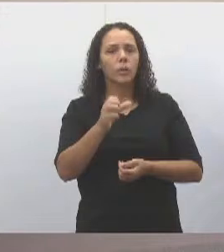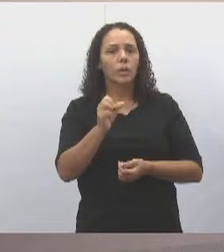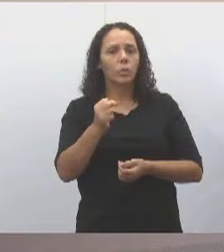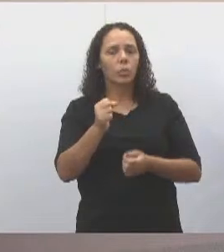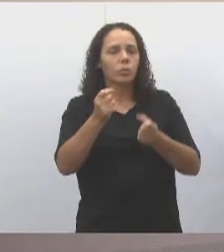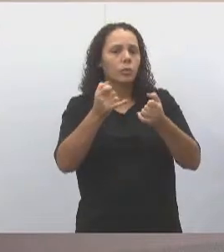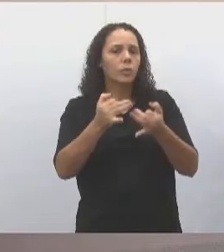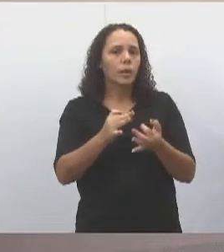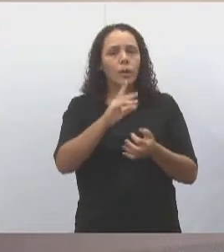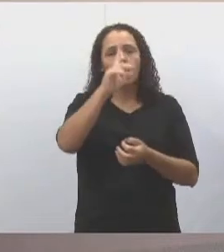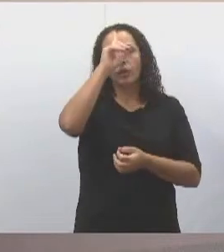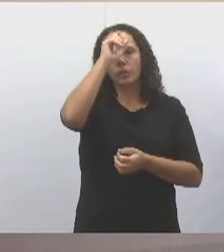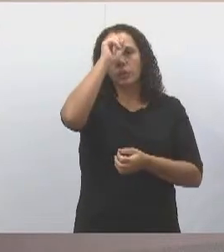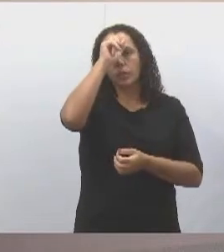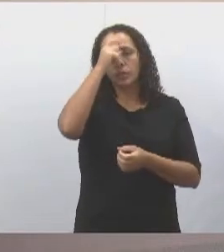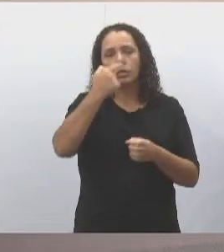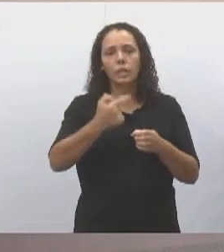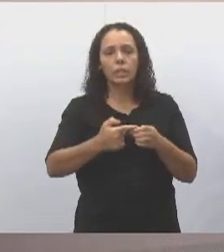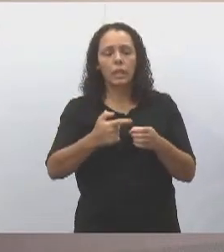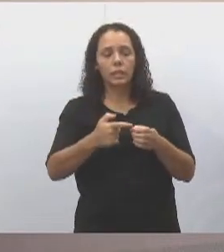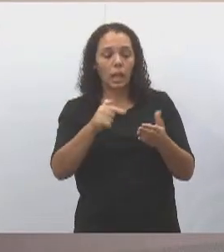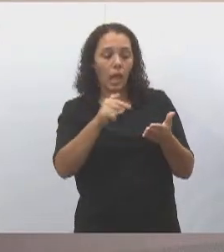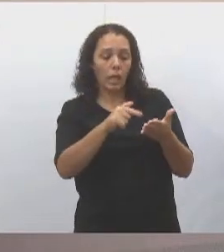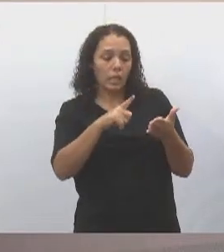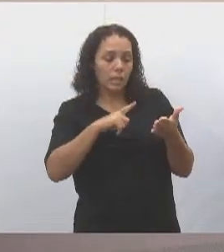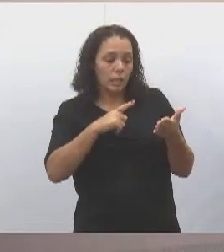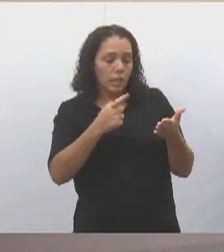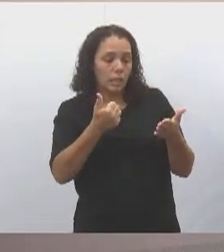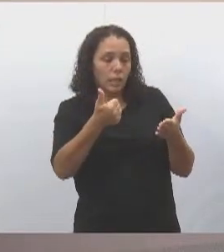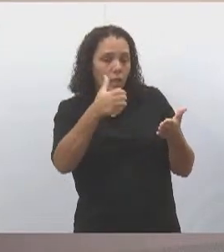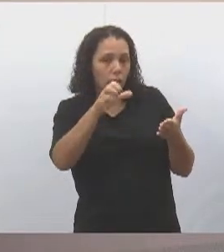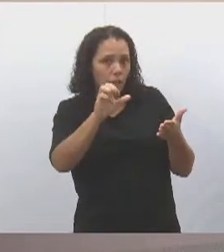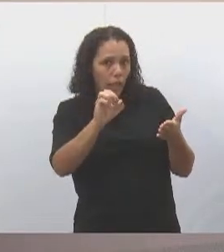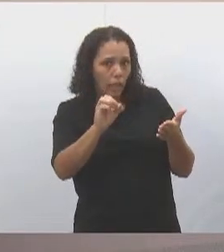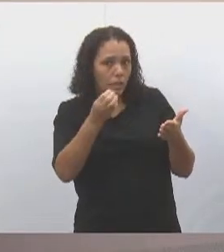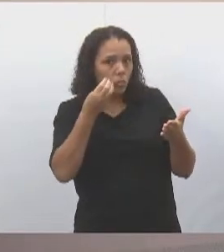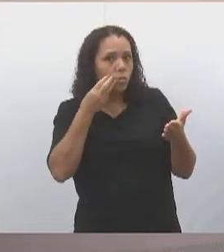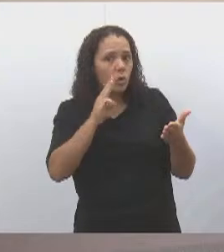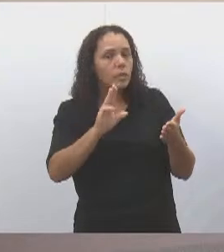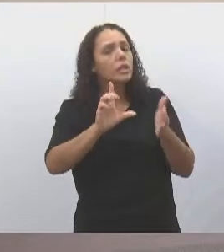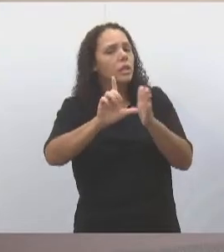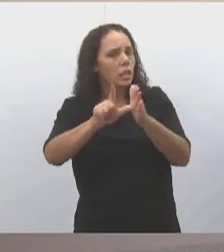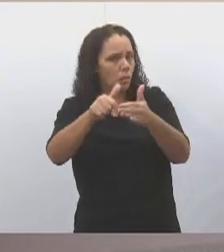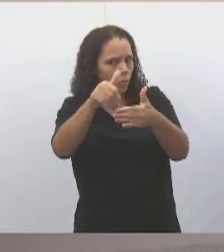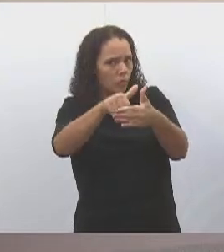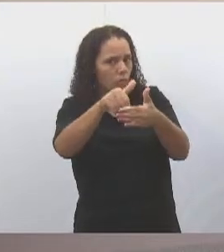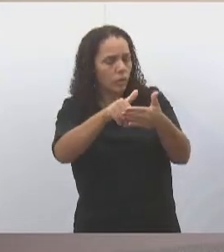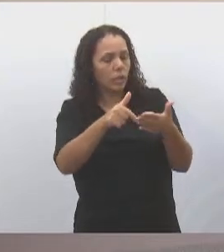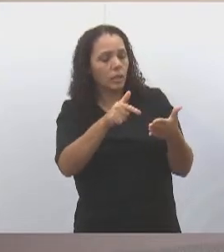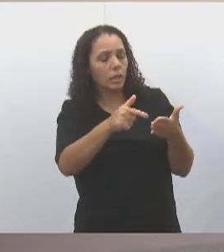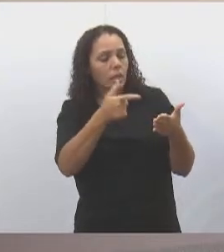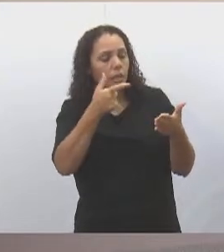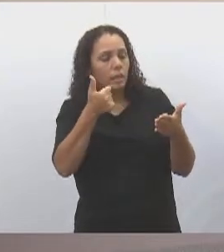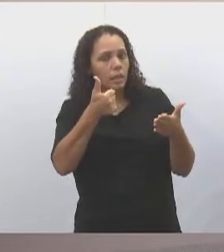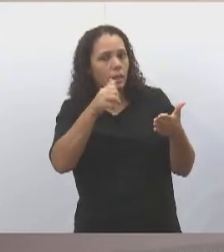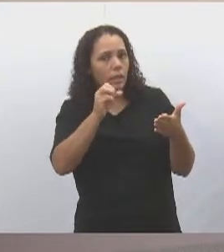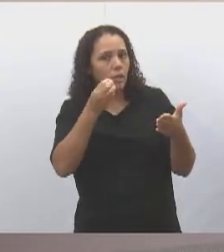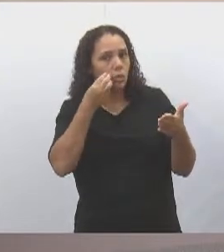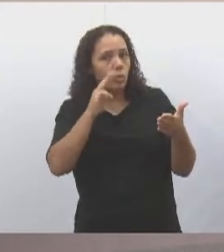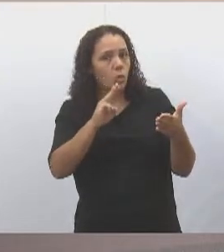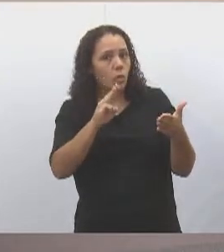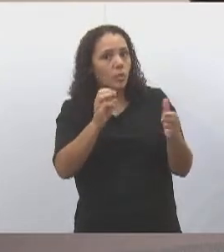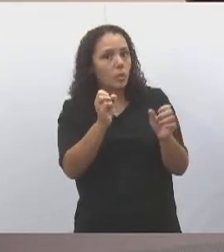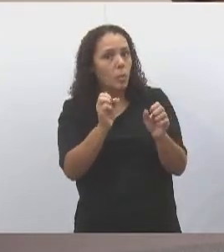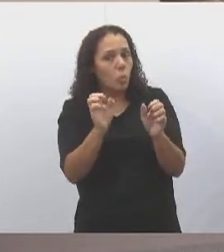aqui 10 milhões que vai ser votado para a construção do